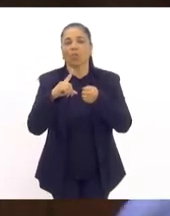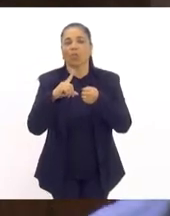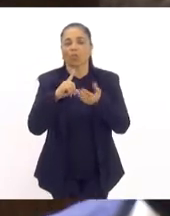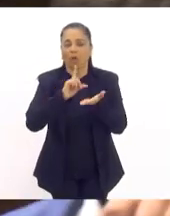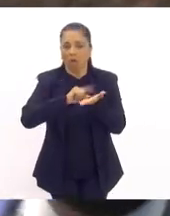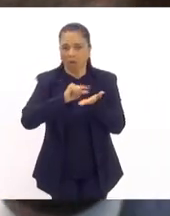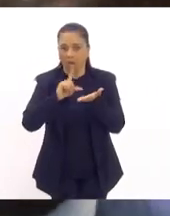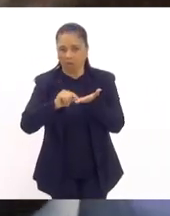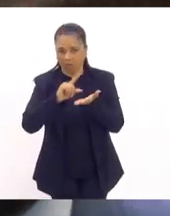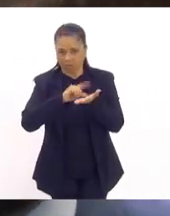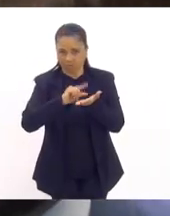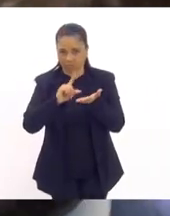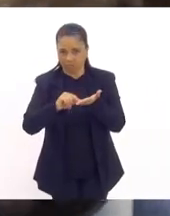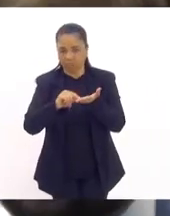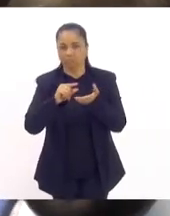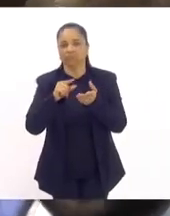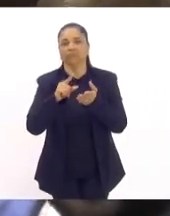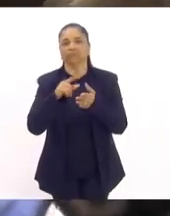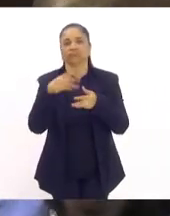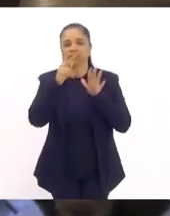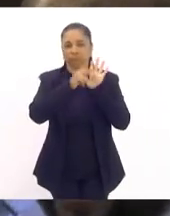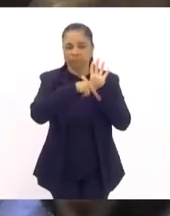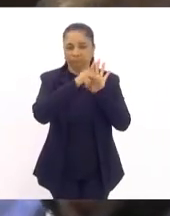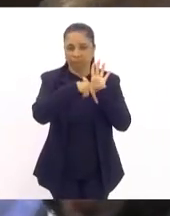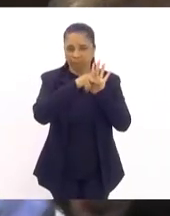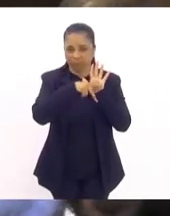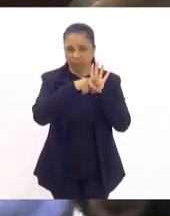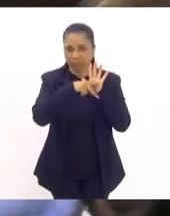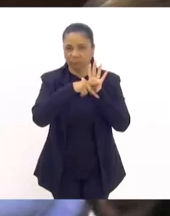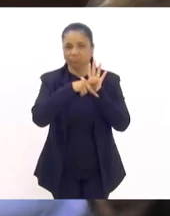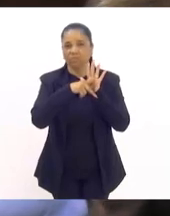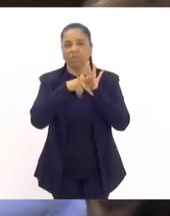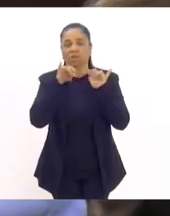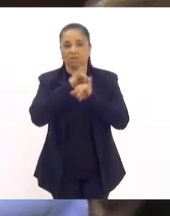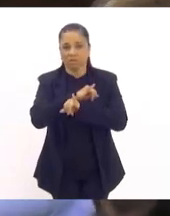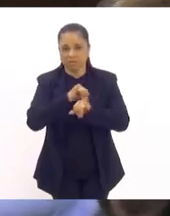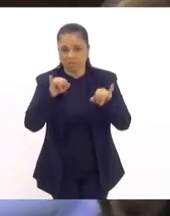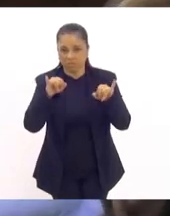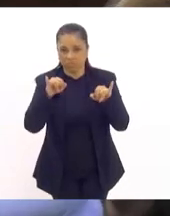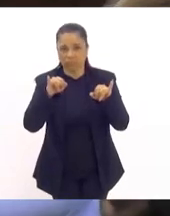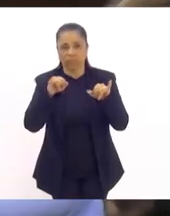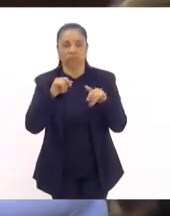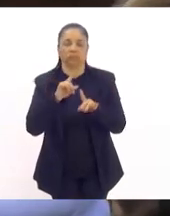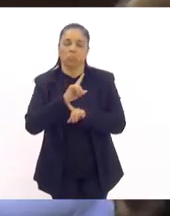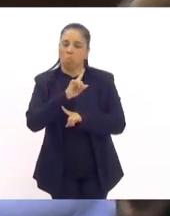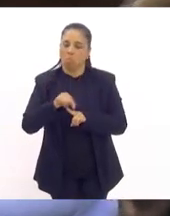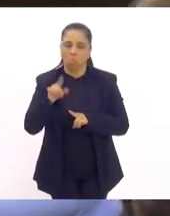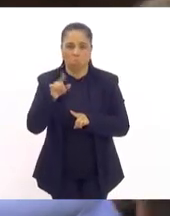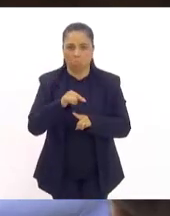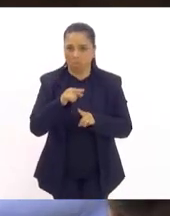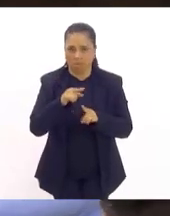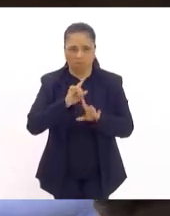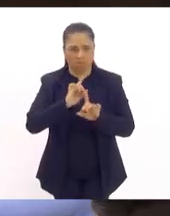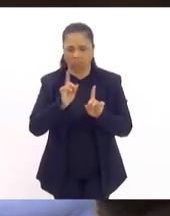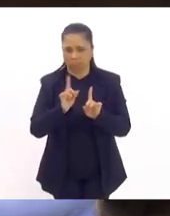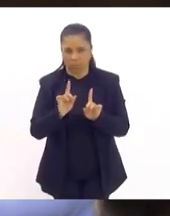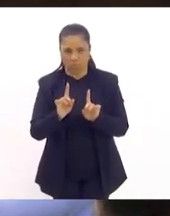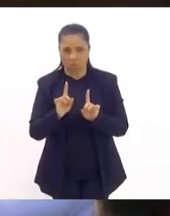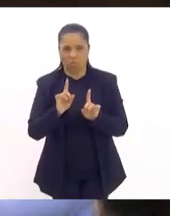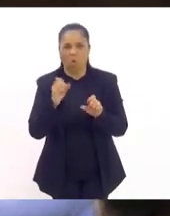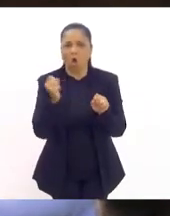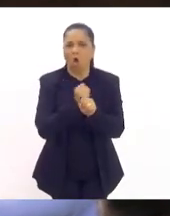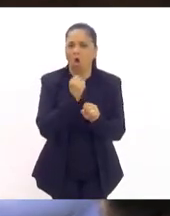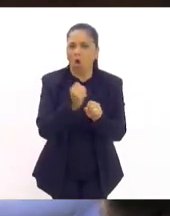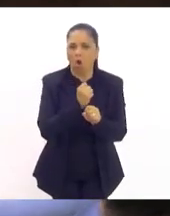projeto, dizendo que a presente declaração não impedirá a realização de obra, reforma, benfeitoria e